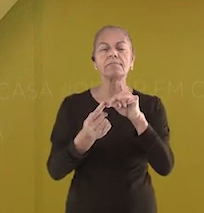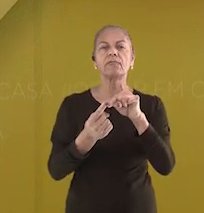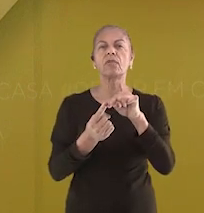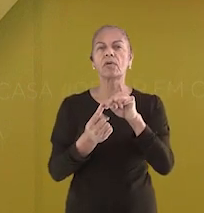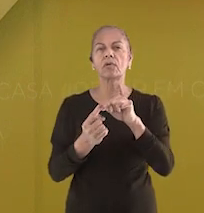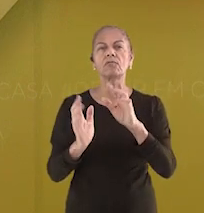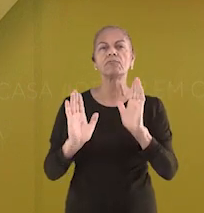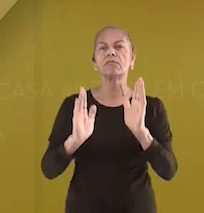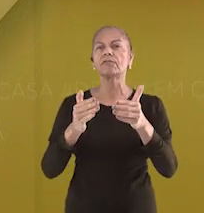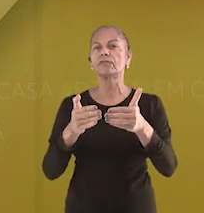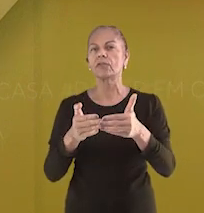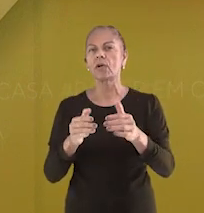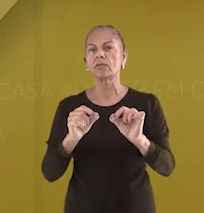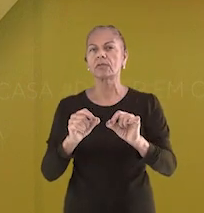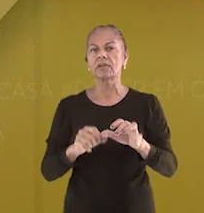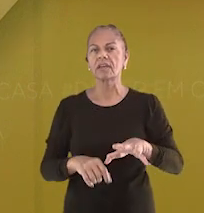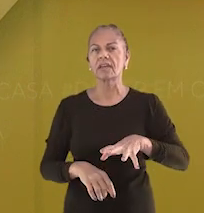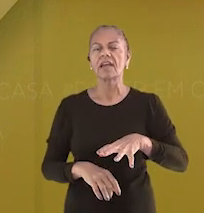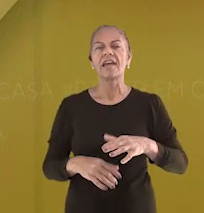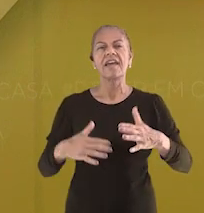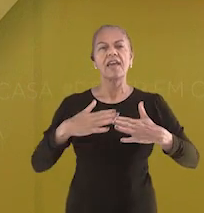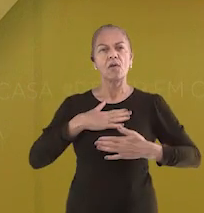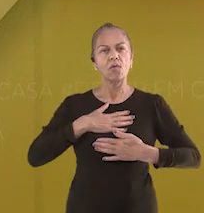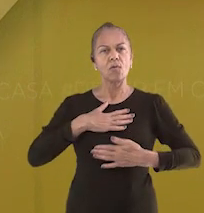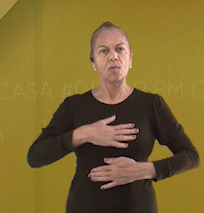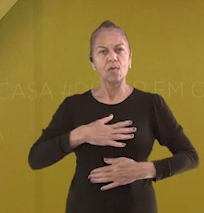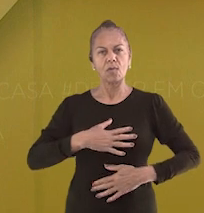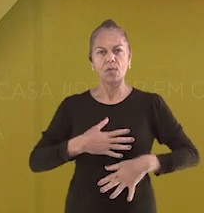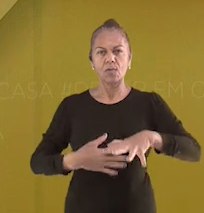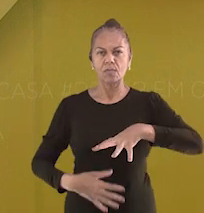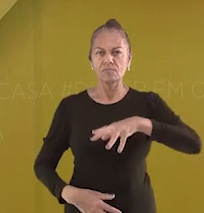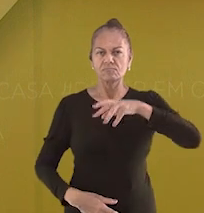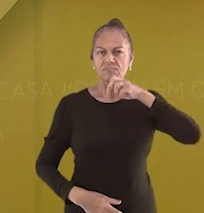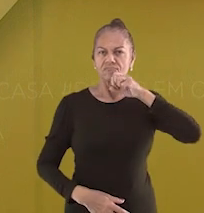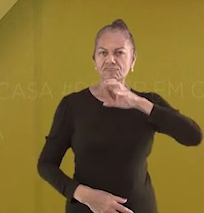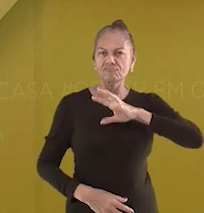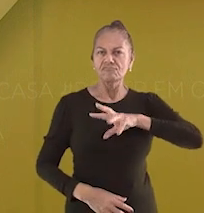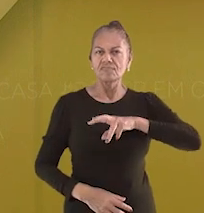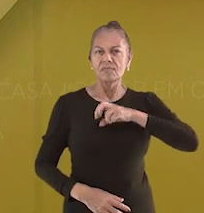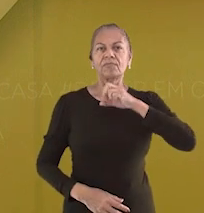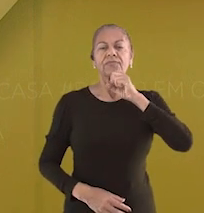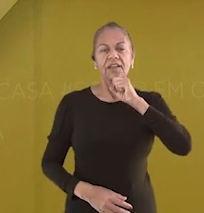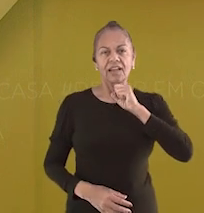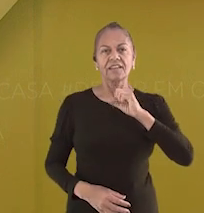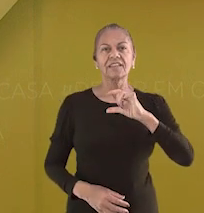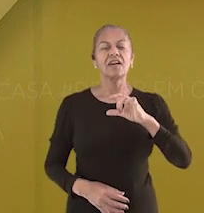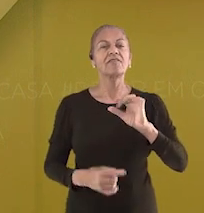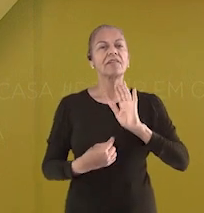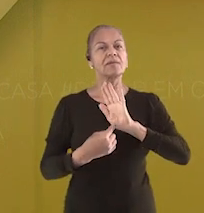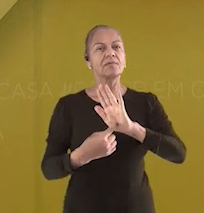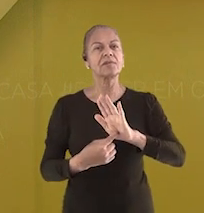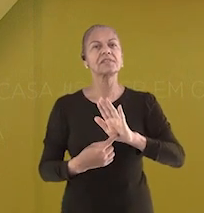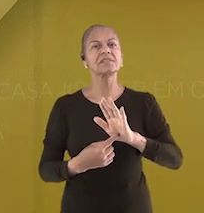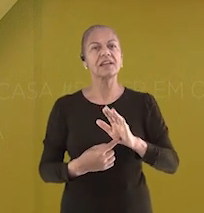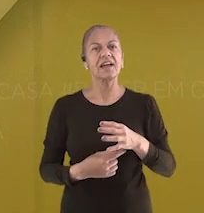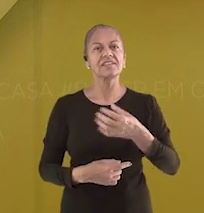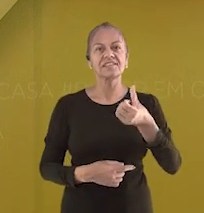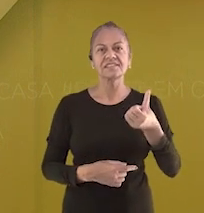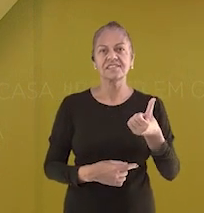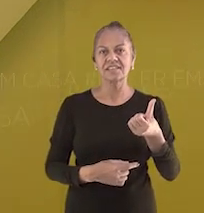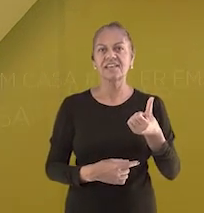este meio. Vamos, neste instante, observar 6 exemplos de exercícios aeróbicos, como, por exemplo,